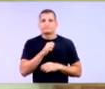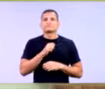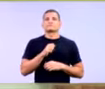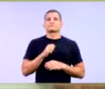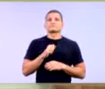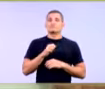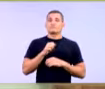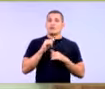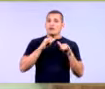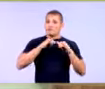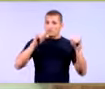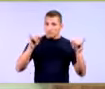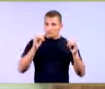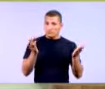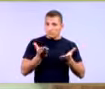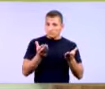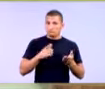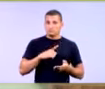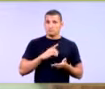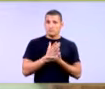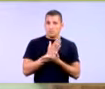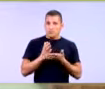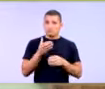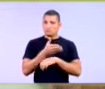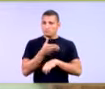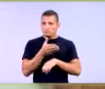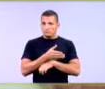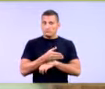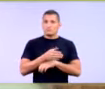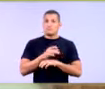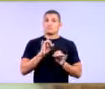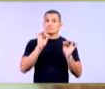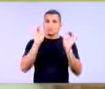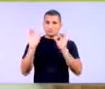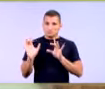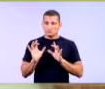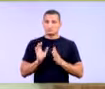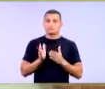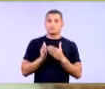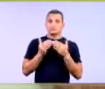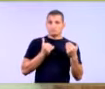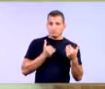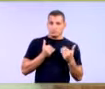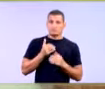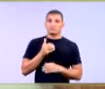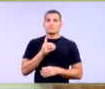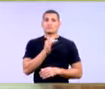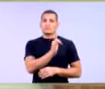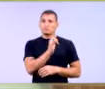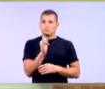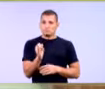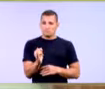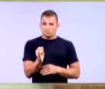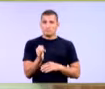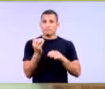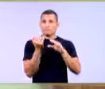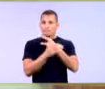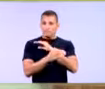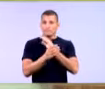informamos que hoje nós temos algumas participações especiais. Nós solicitamos aos nossos tutores o envio